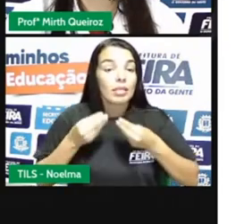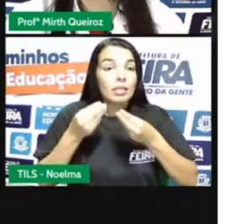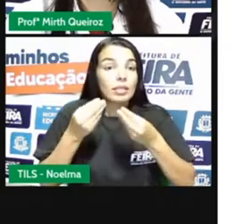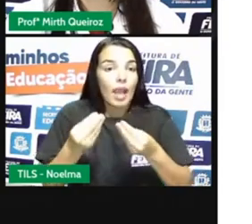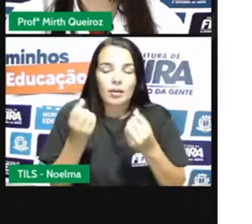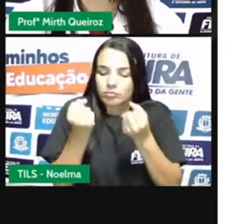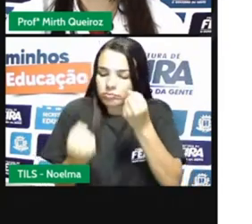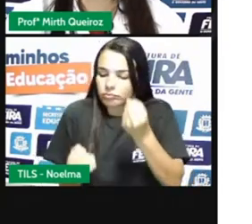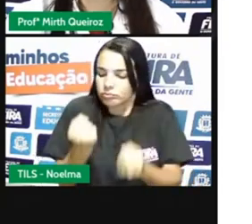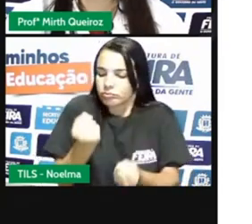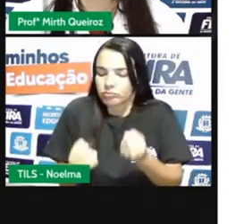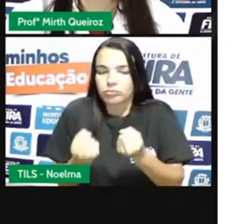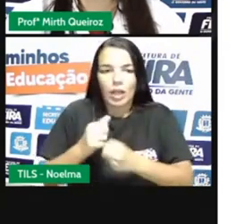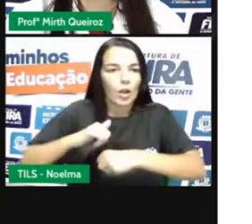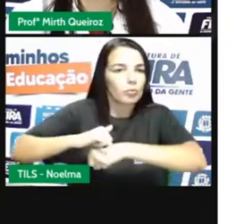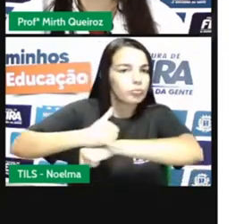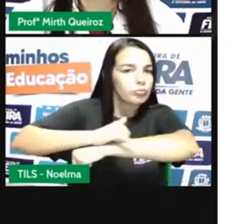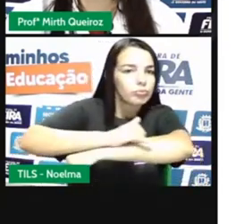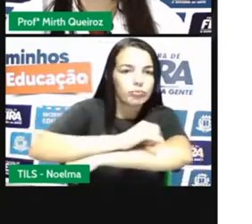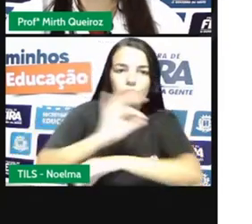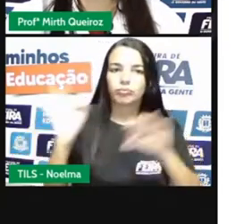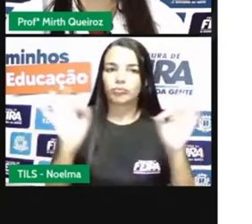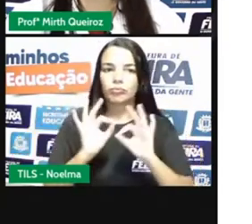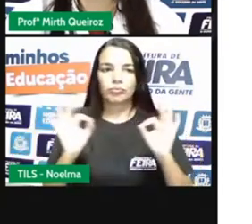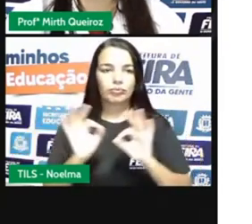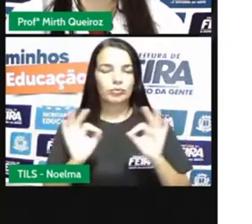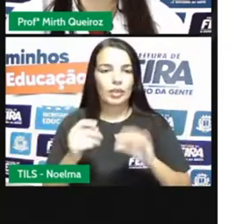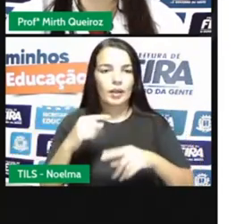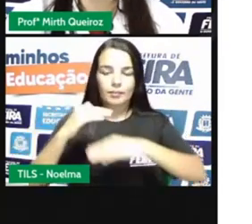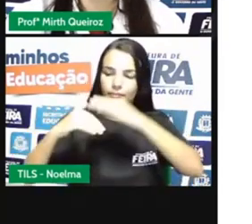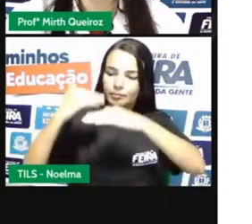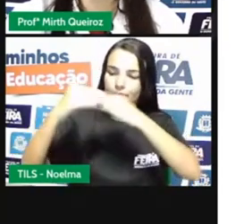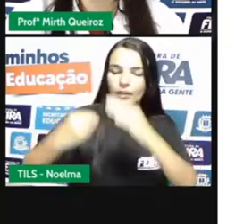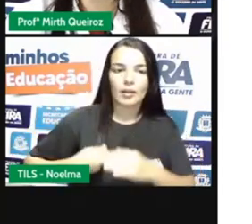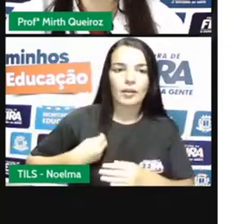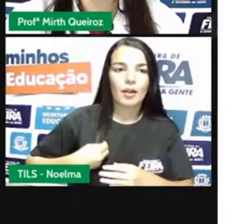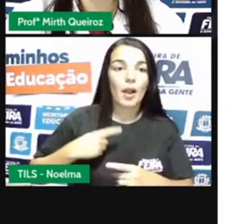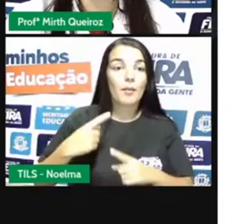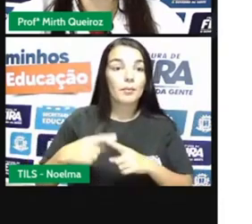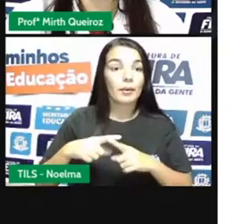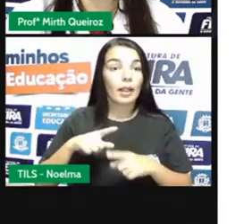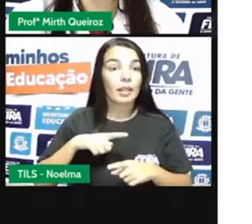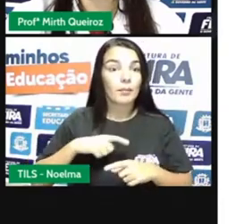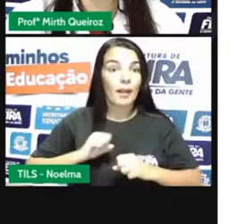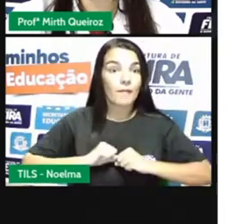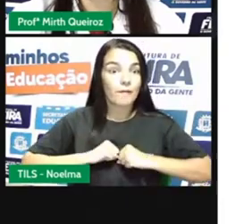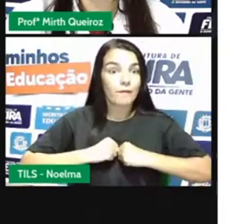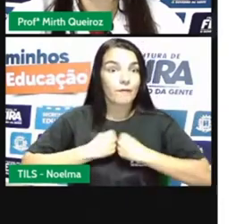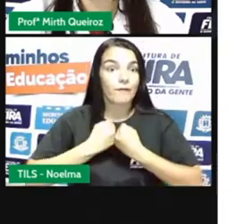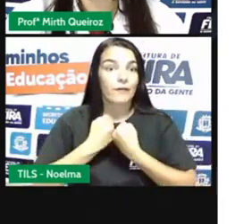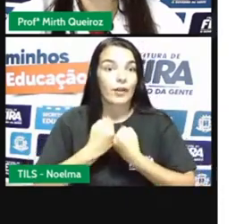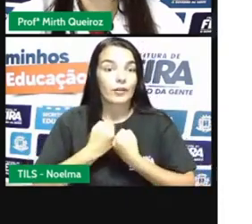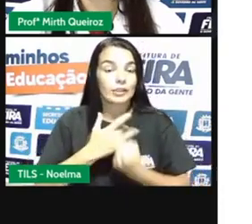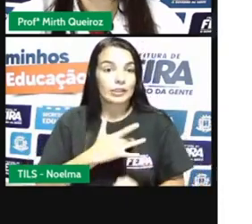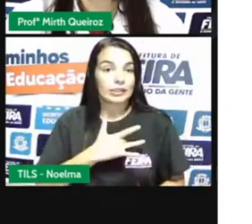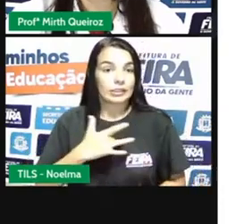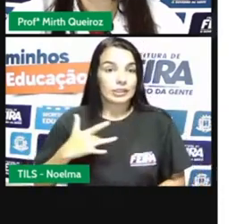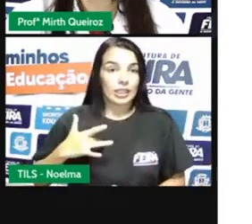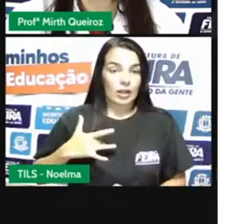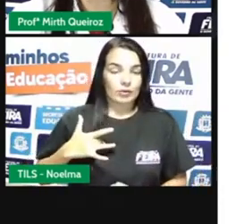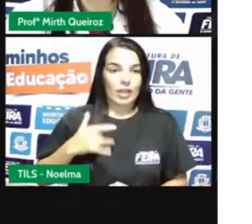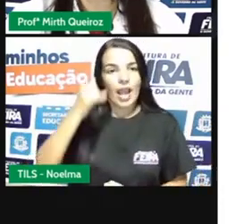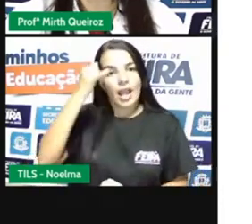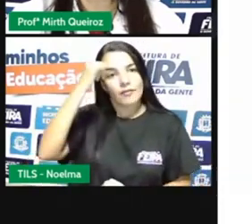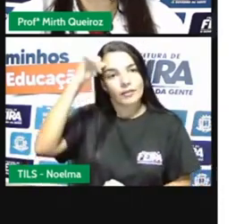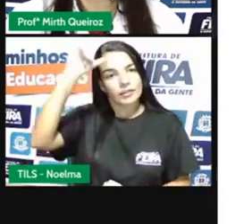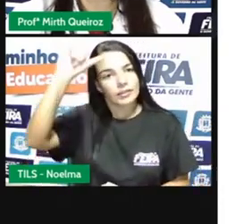de um peso saudável ao longo da vida, fortalecer o sistema imunológico e evitar que elas desenvolvam